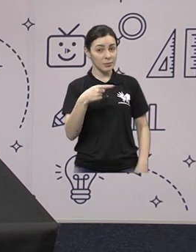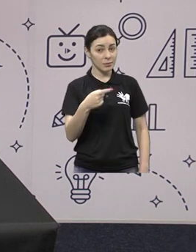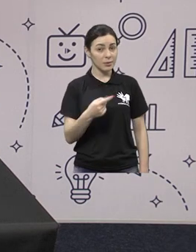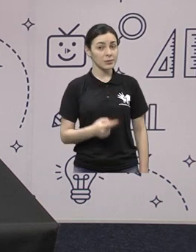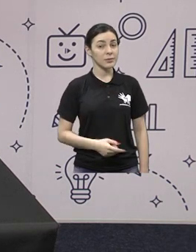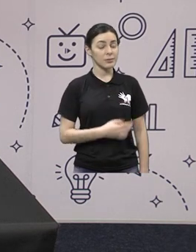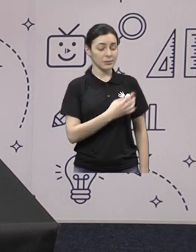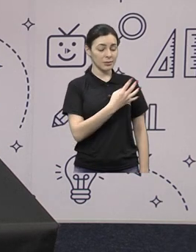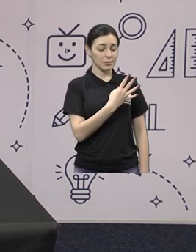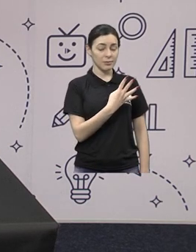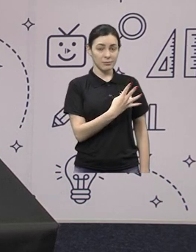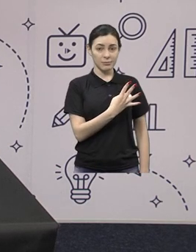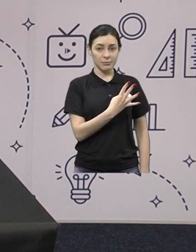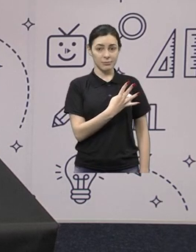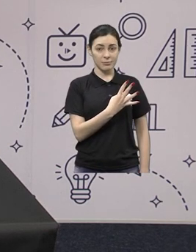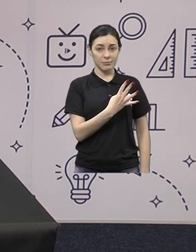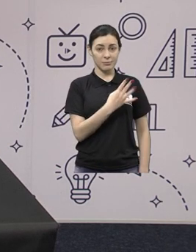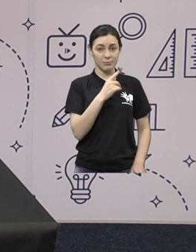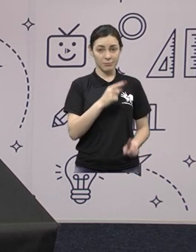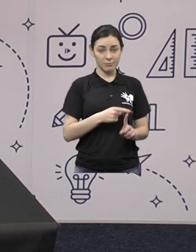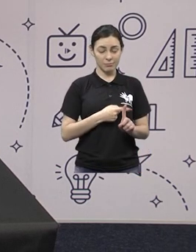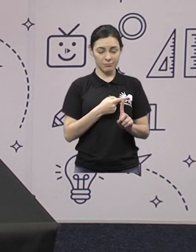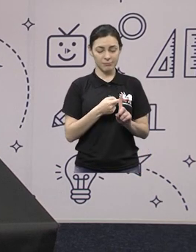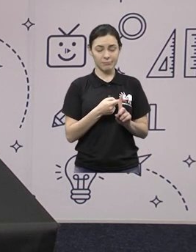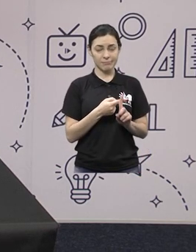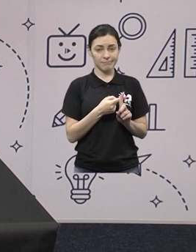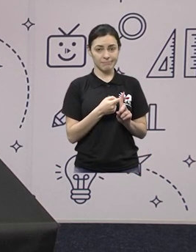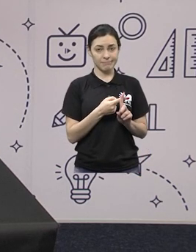bem. Nós fizemos lá 4